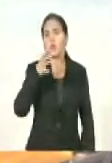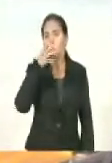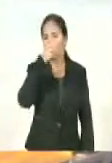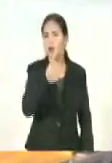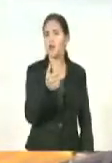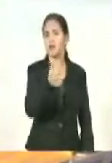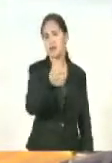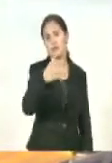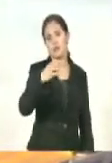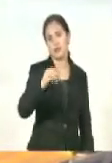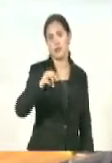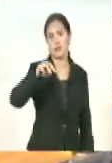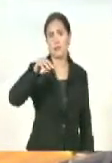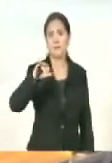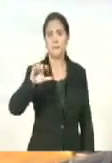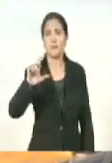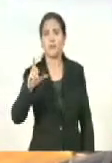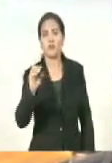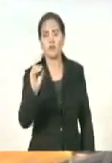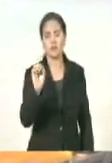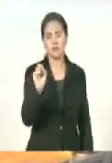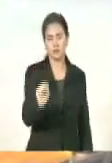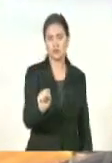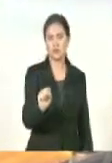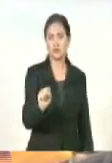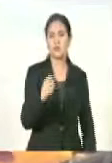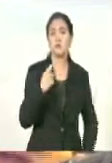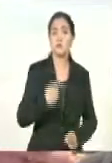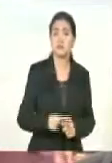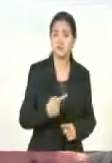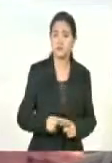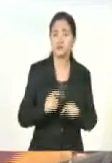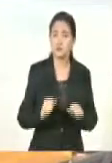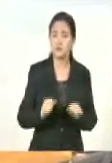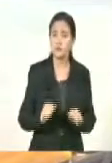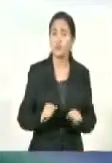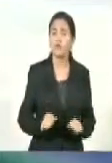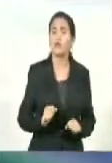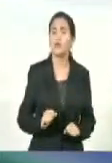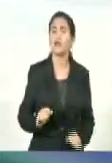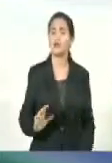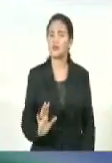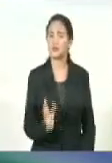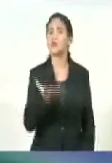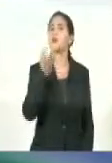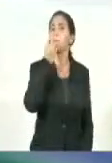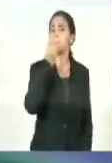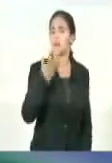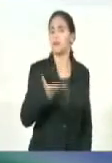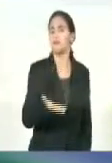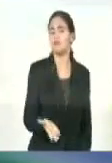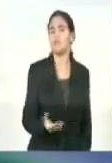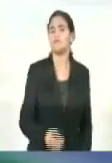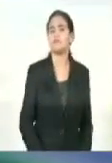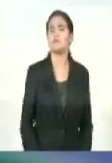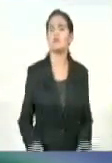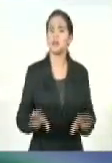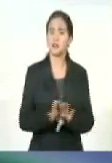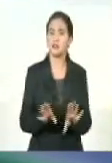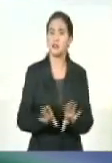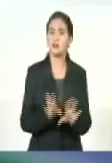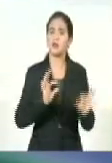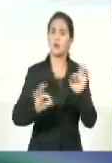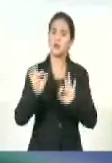milhões para que esse empreendimento fosse o sucesso que está sendo. Assim como a organização